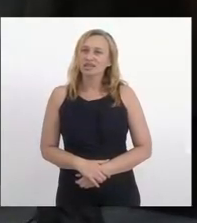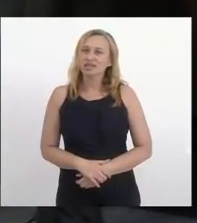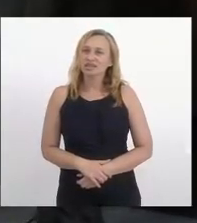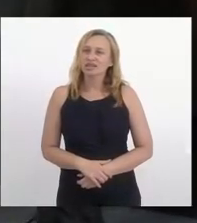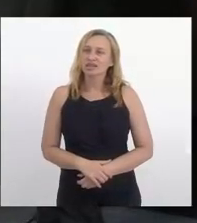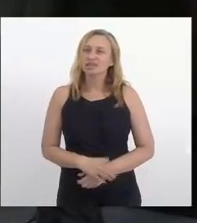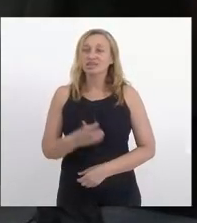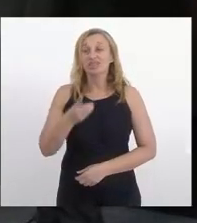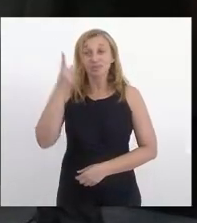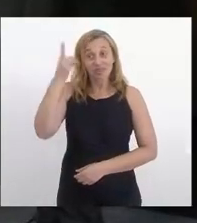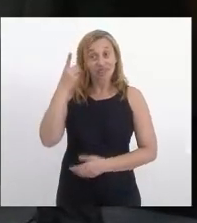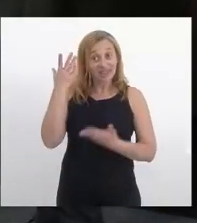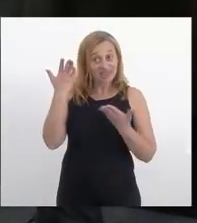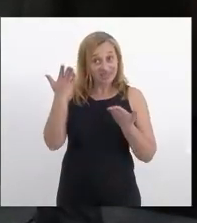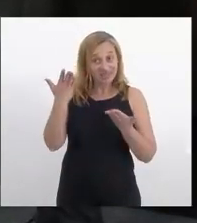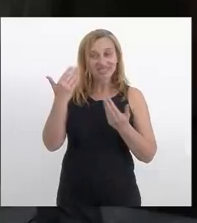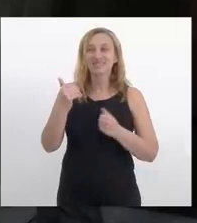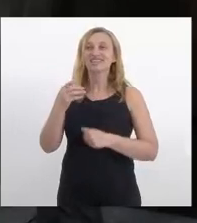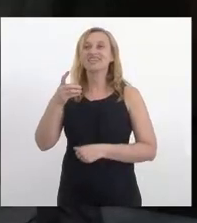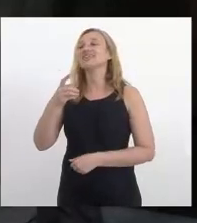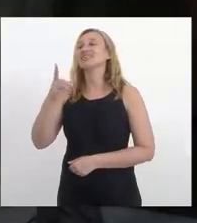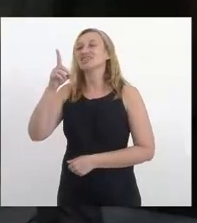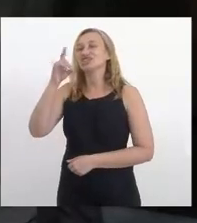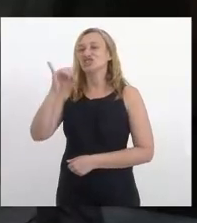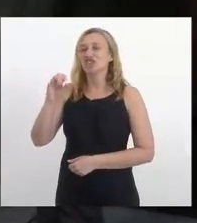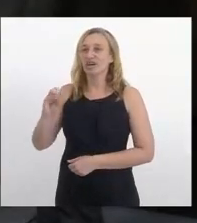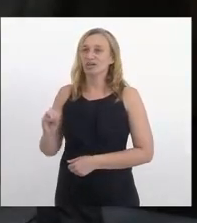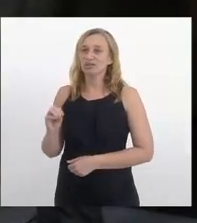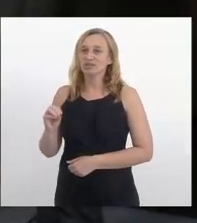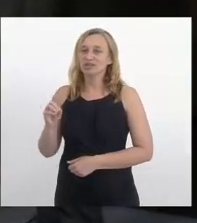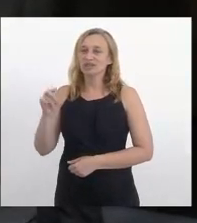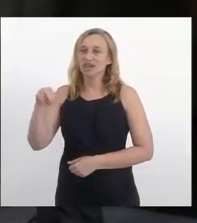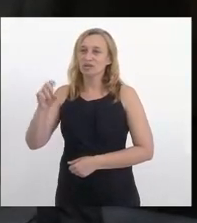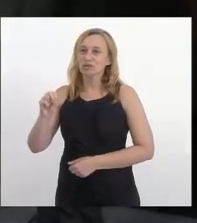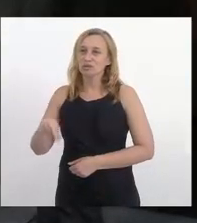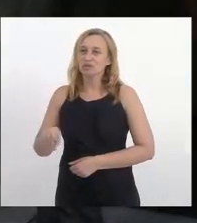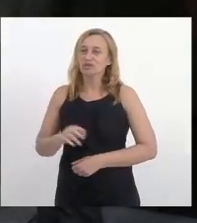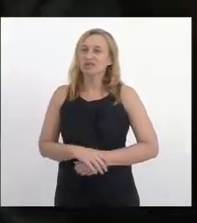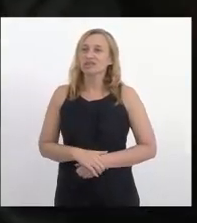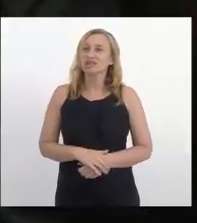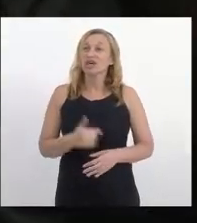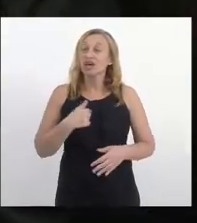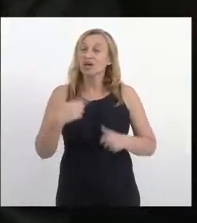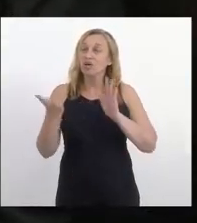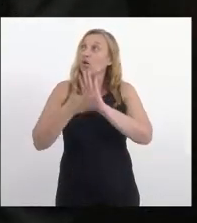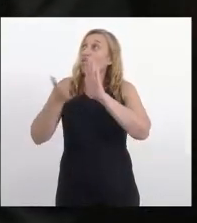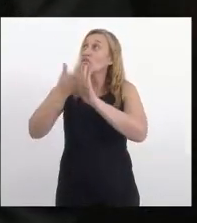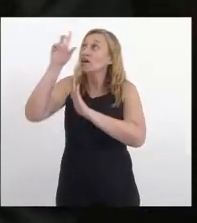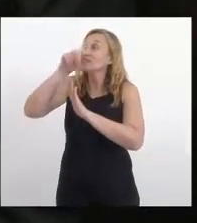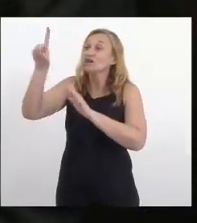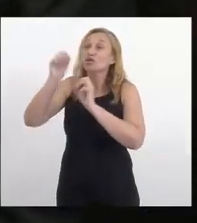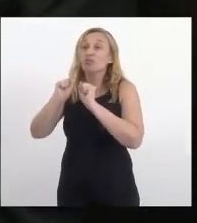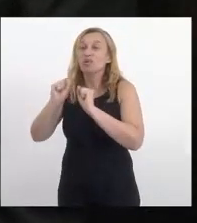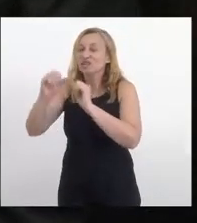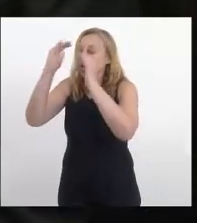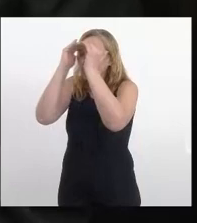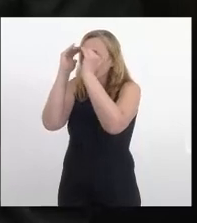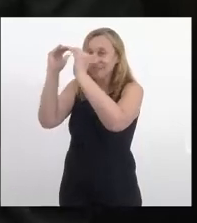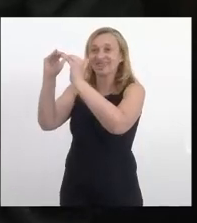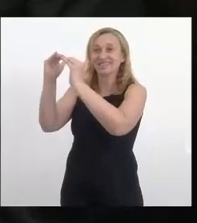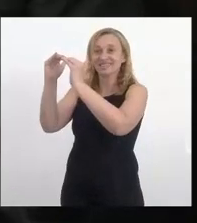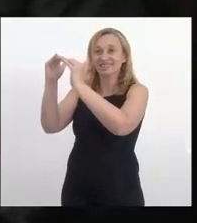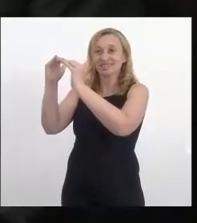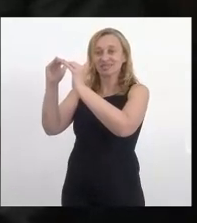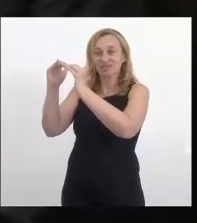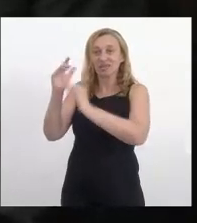Pulando o deputado, Diácono Nelson Aguiar. Eu louvo a Deus por poder obedecer ao